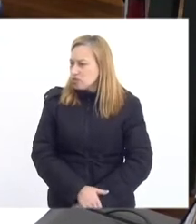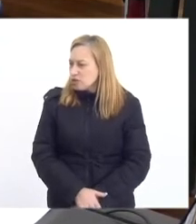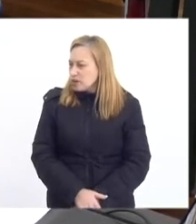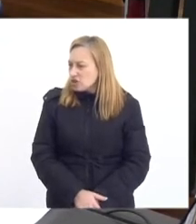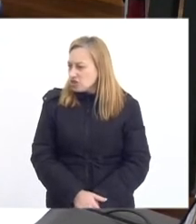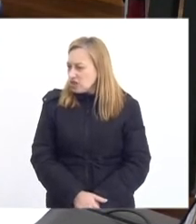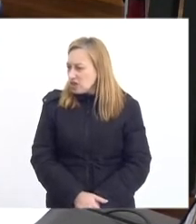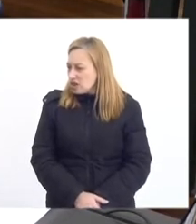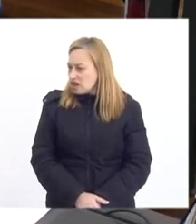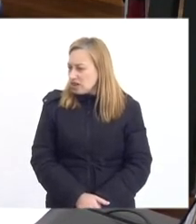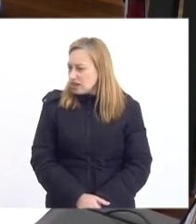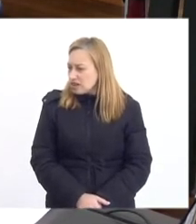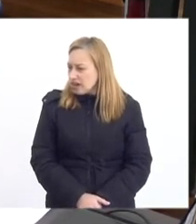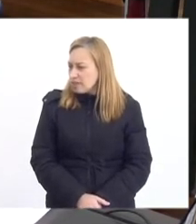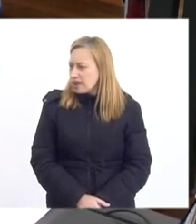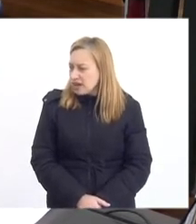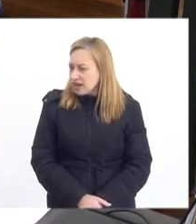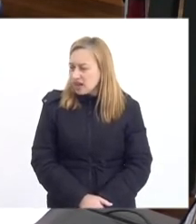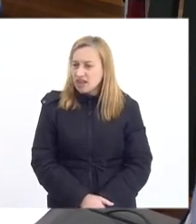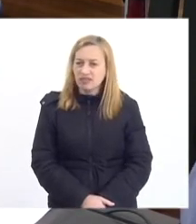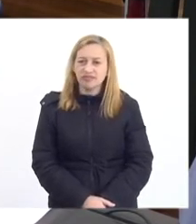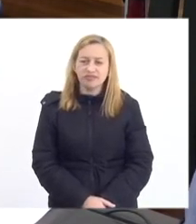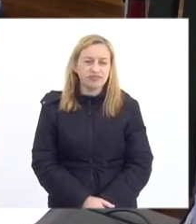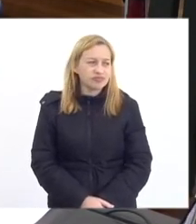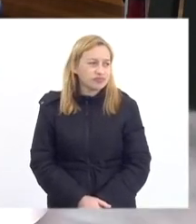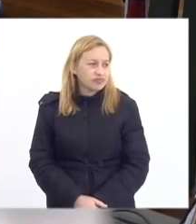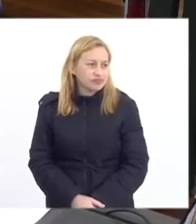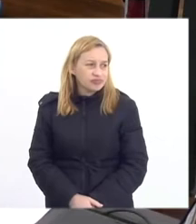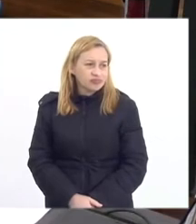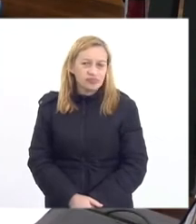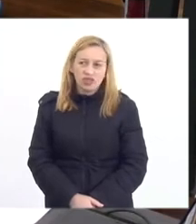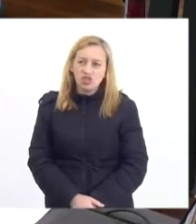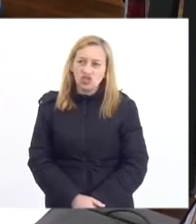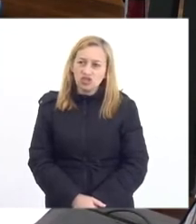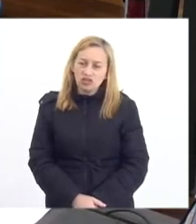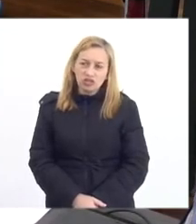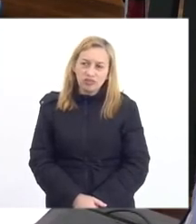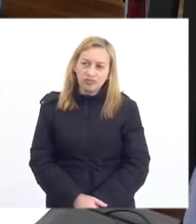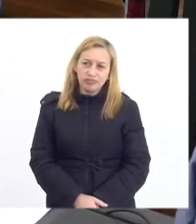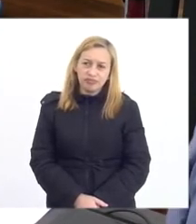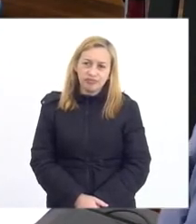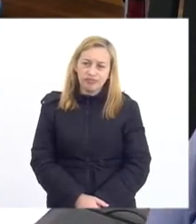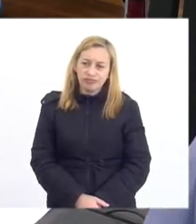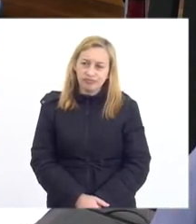Então, dessa semana eu não estou achando, não. Não, mas tem. Mas eu acho que foi. Não,